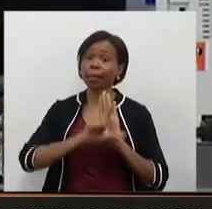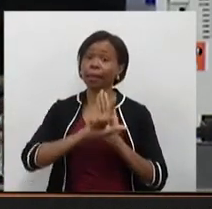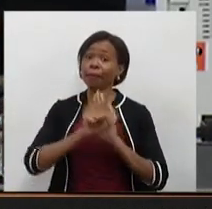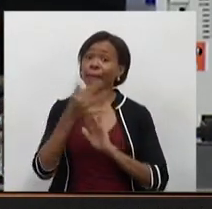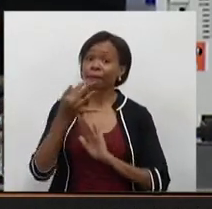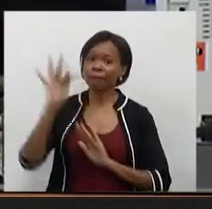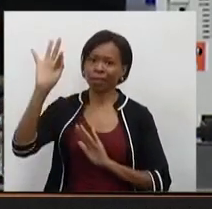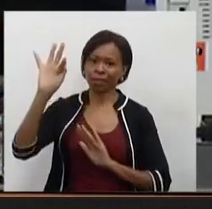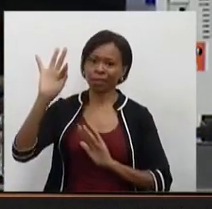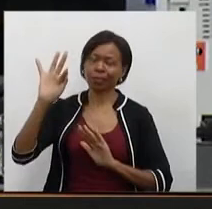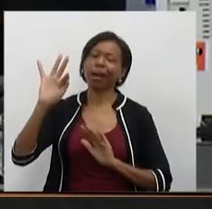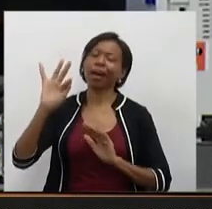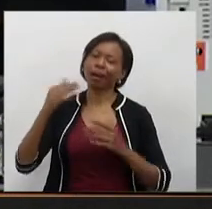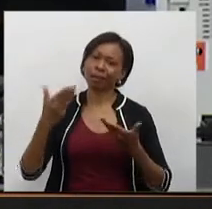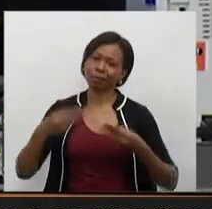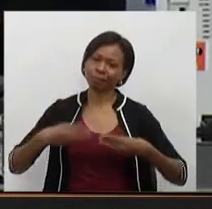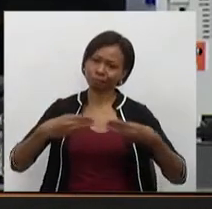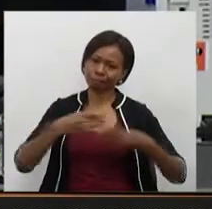tem que cumprir.